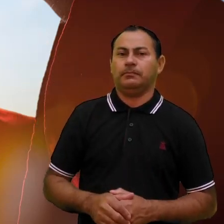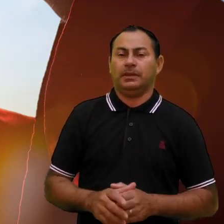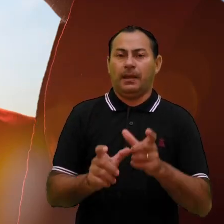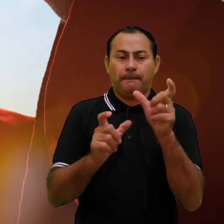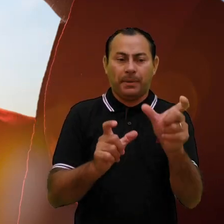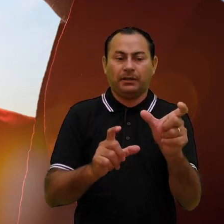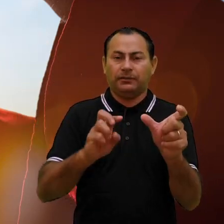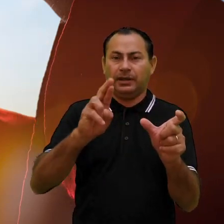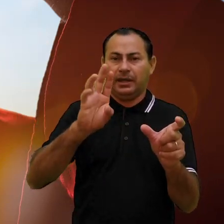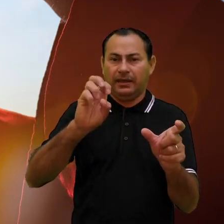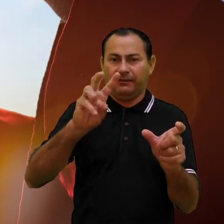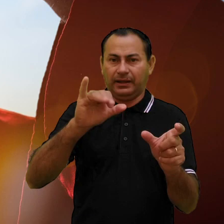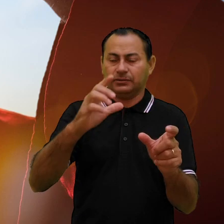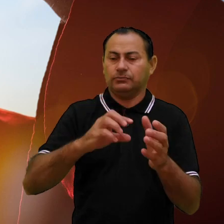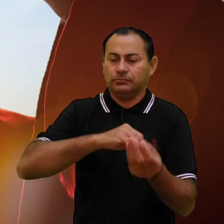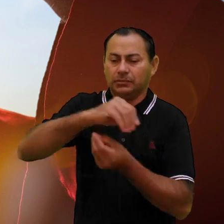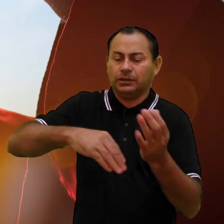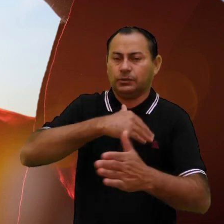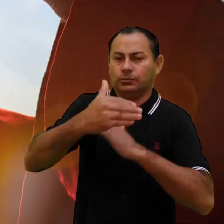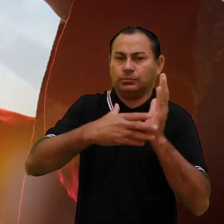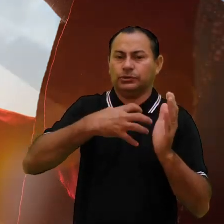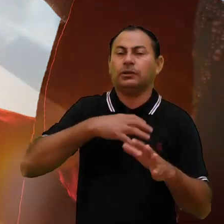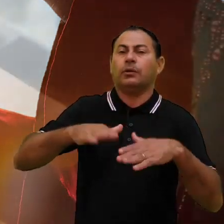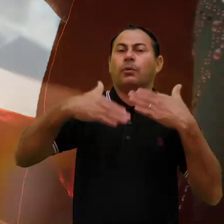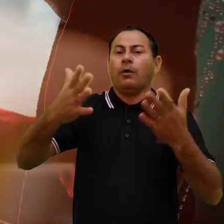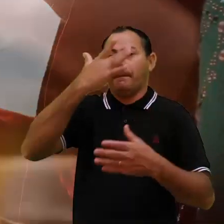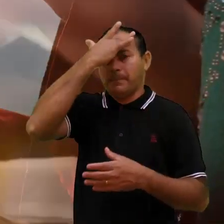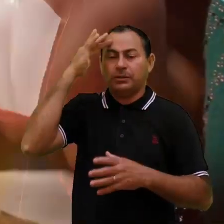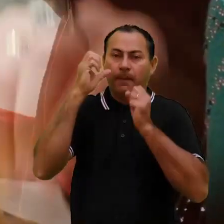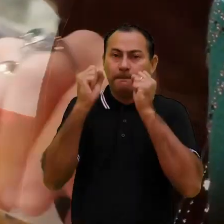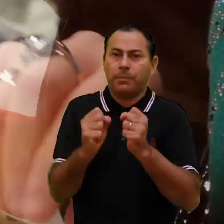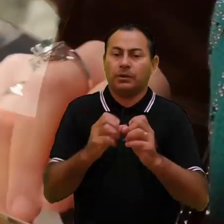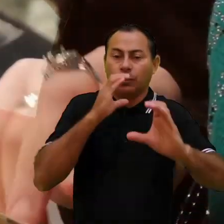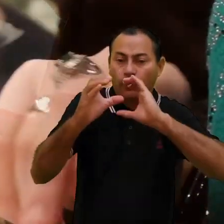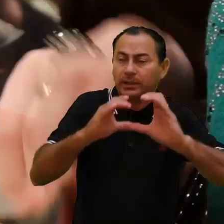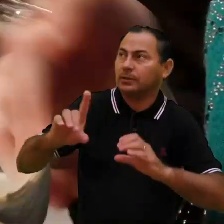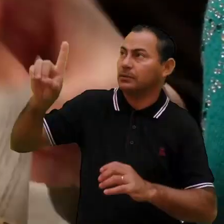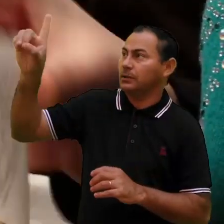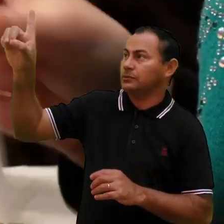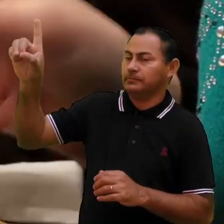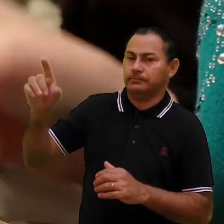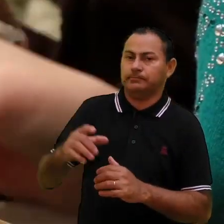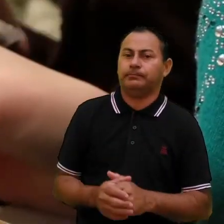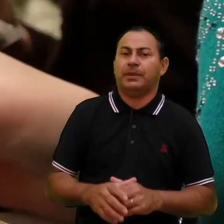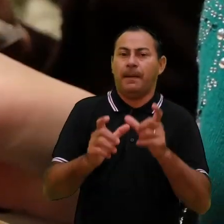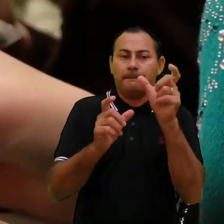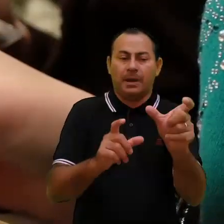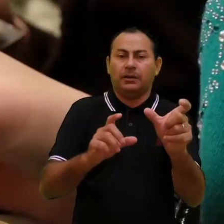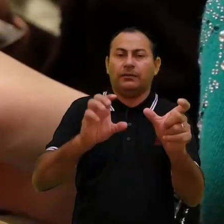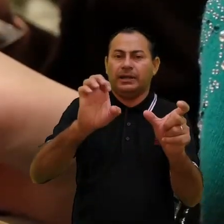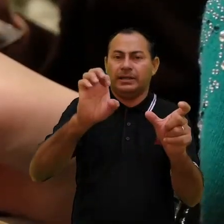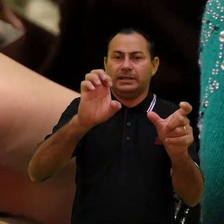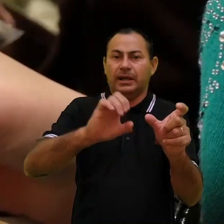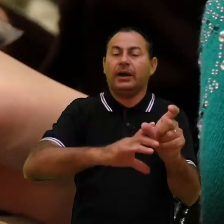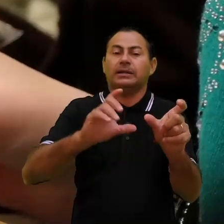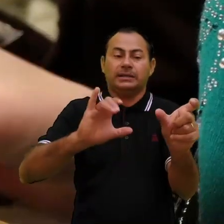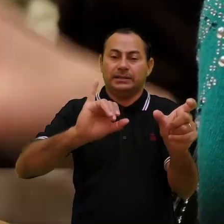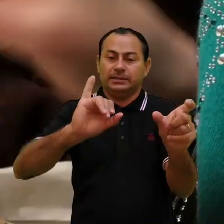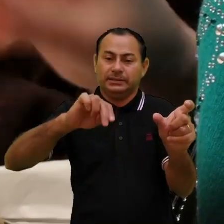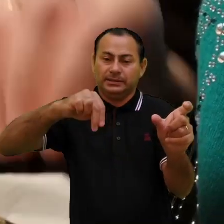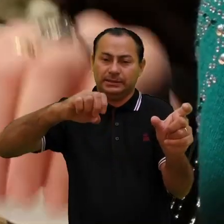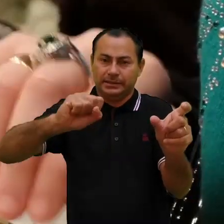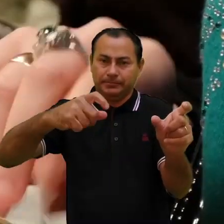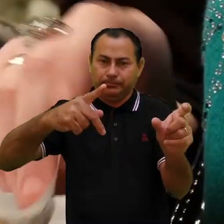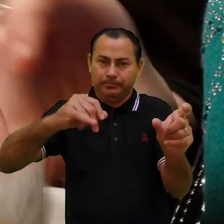A palavra revelação envolve todas as maneiras pelas quais um homem pode se comunicar com Deus. A palavra inspiração é um termo